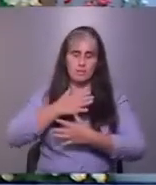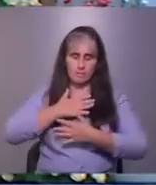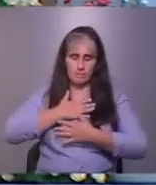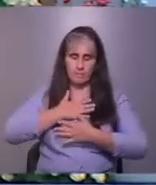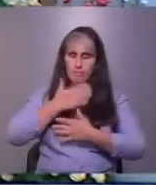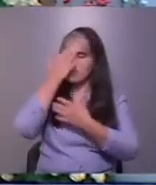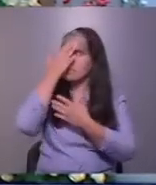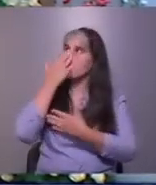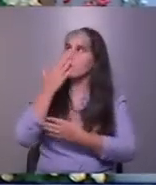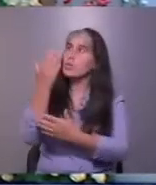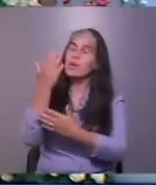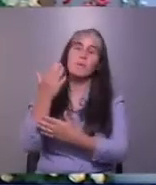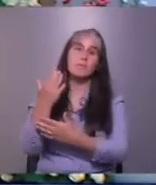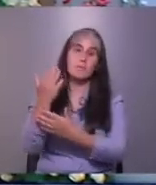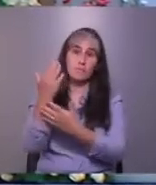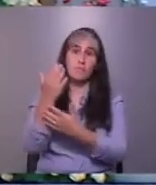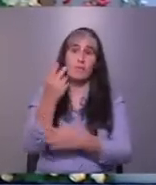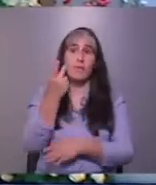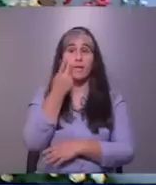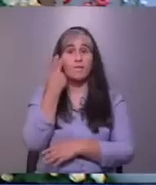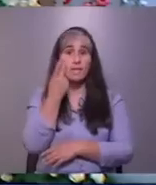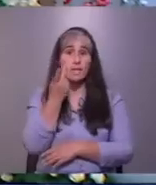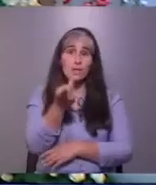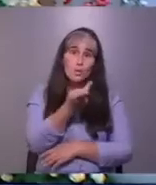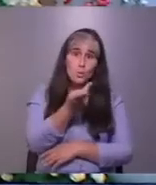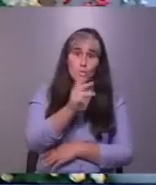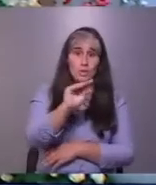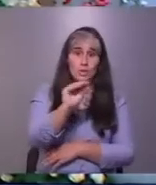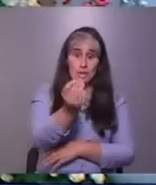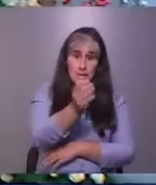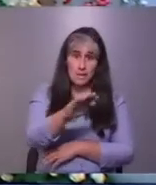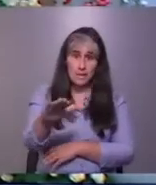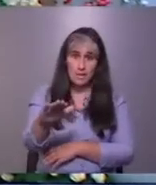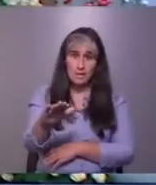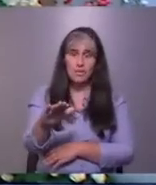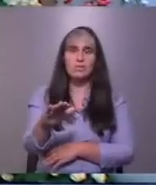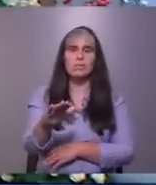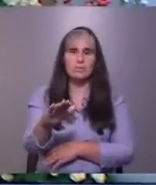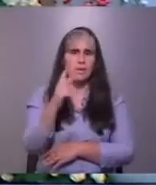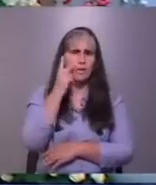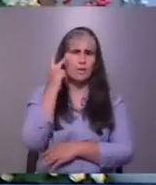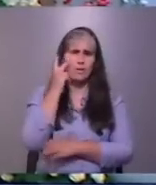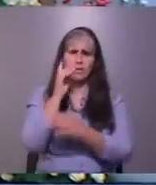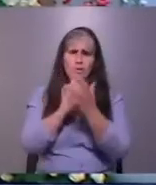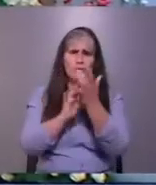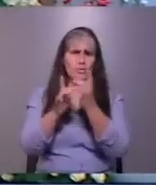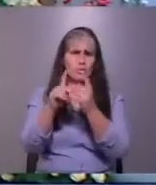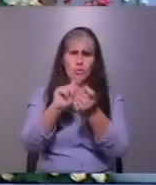As suas vidas, as vidas destas crianças, são vidas transformadas por Cristo,